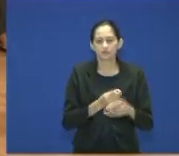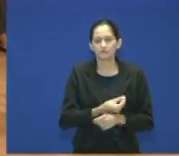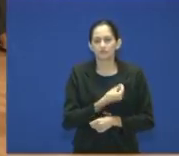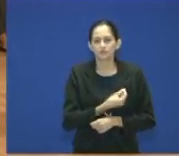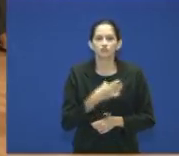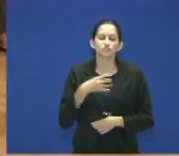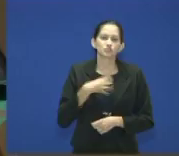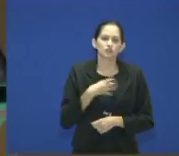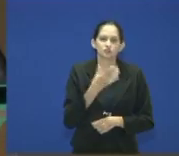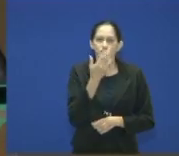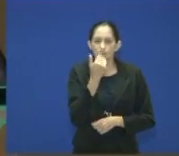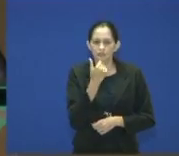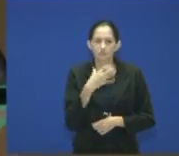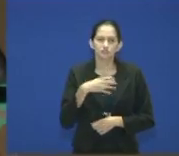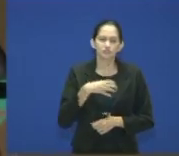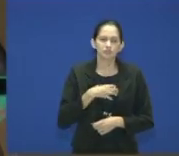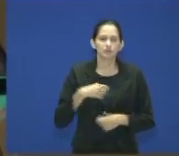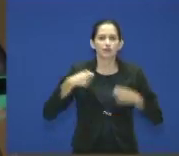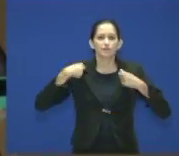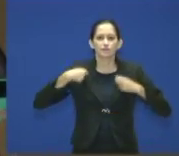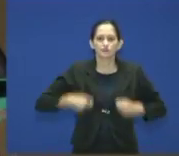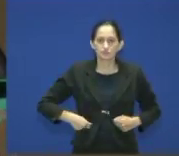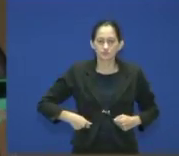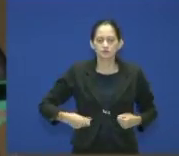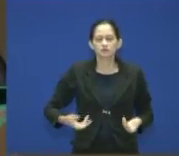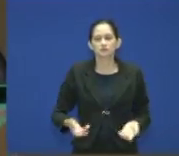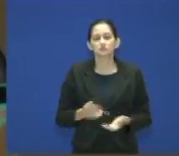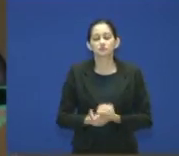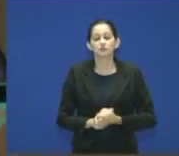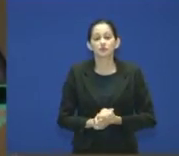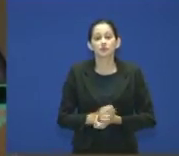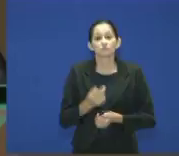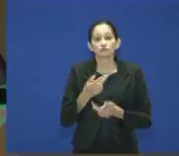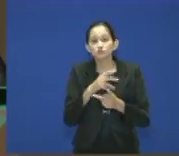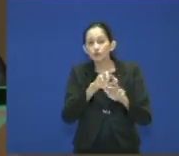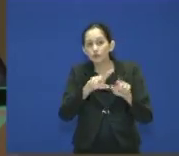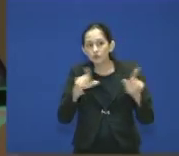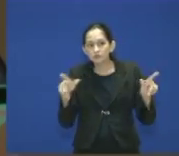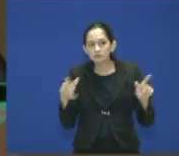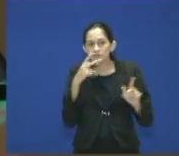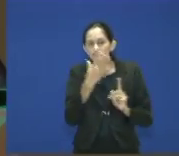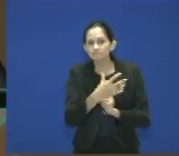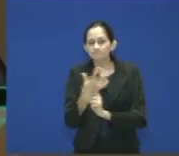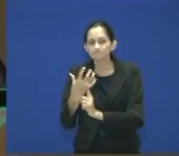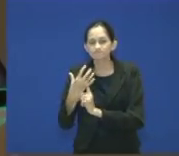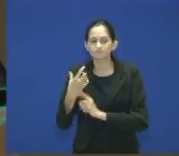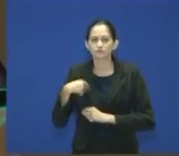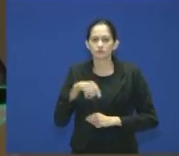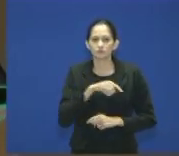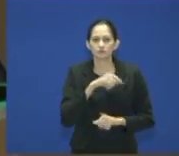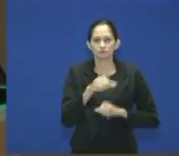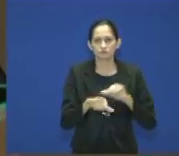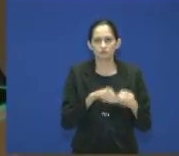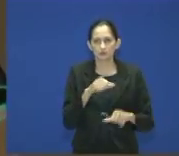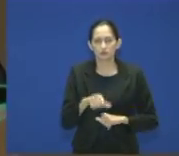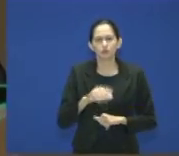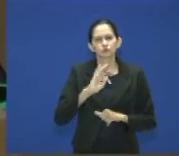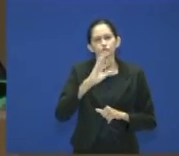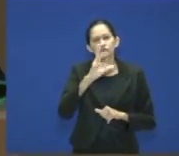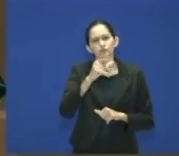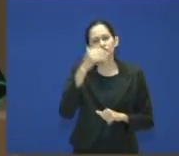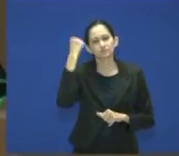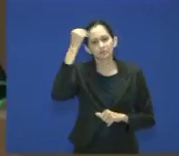comer, vestir. E isso nos modificou. Todas as experiências, de certa forma,